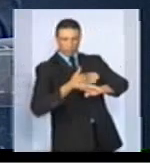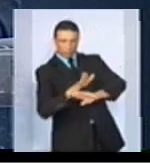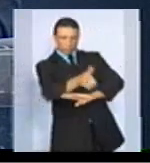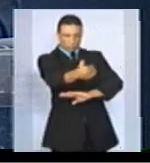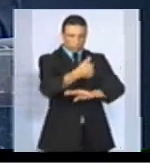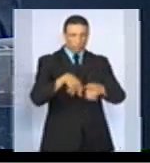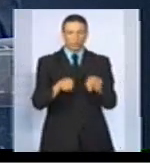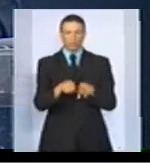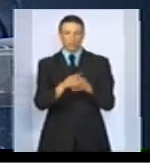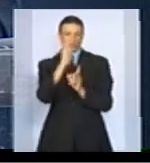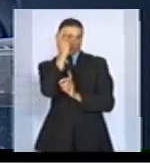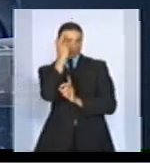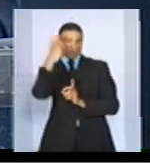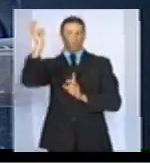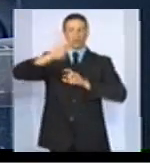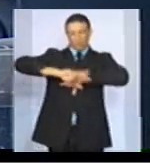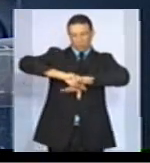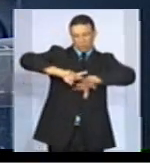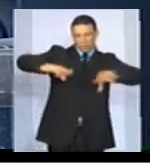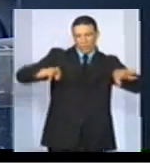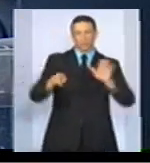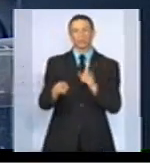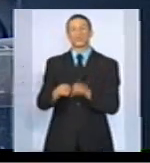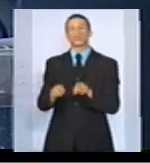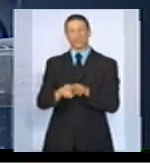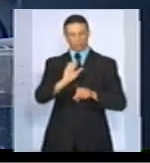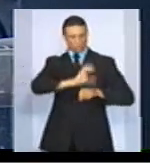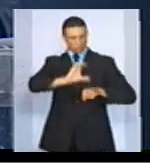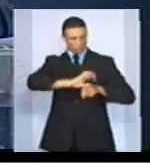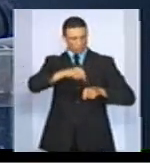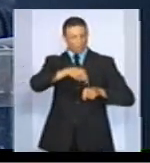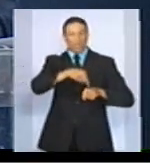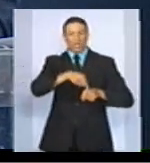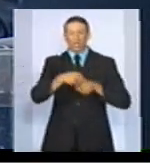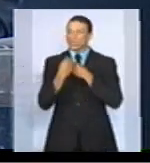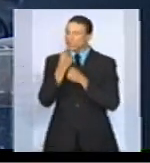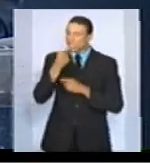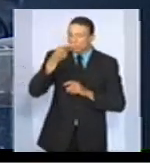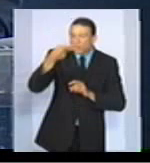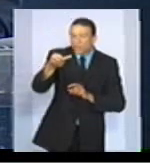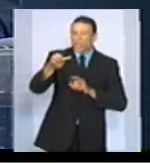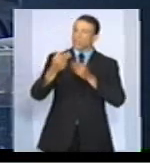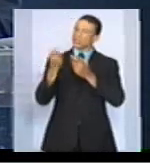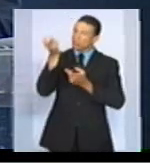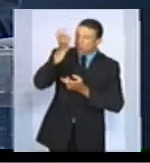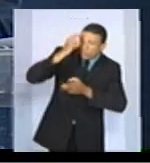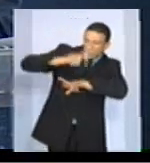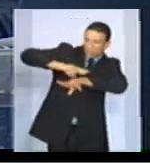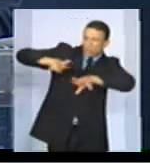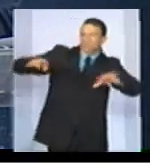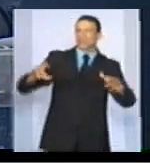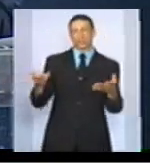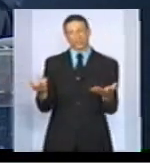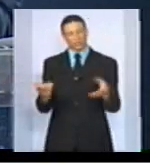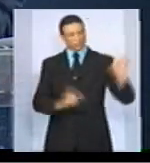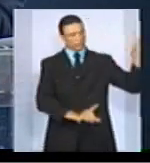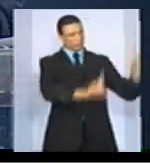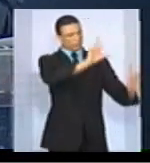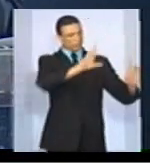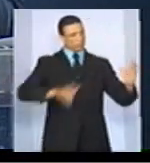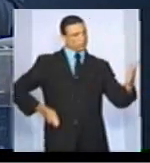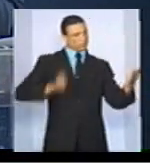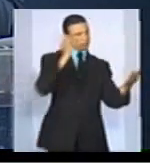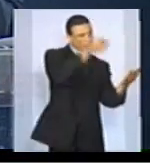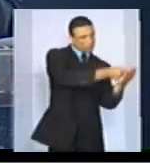diversidade Porque a Constituição garante a diversidade né e o princípio da televisão por assinatura é justamente esta segmentação